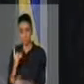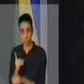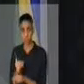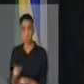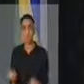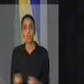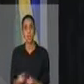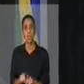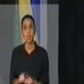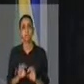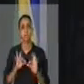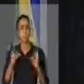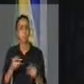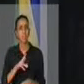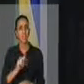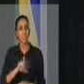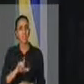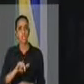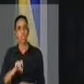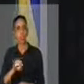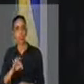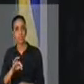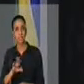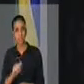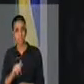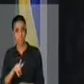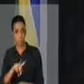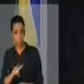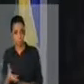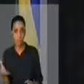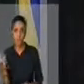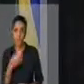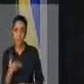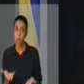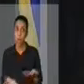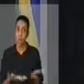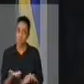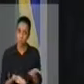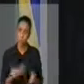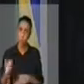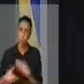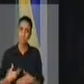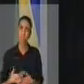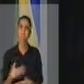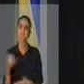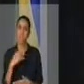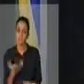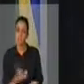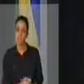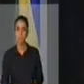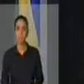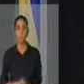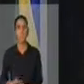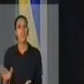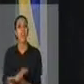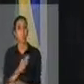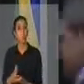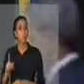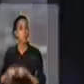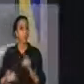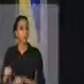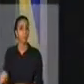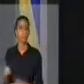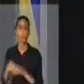agilizar a operação de aparelhos de radioterapia obtidos por meio de licitação centralizada. Nós temos equipamentos encaixotados, nós temos equipamentos